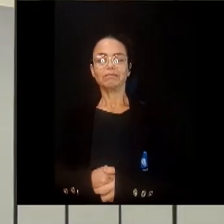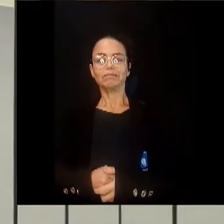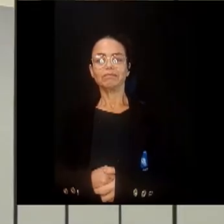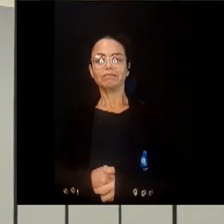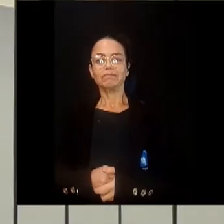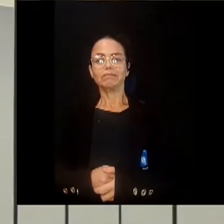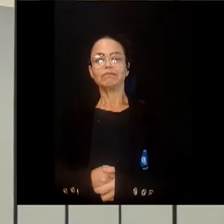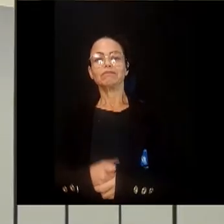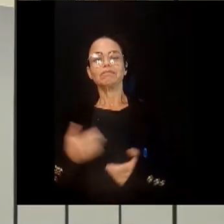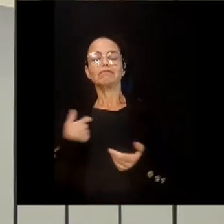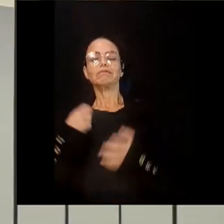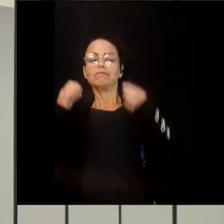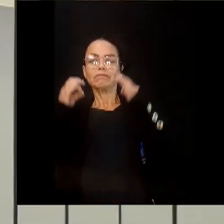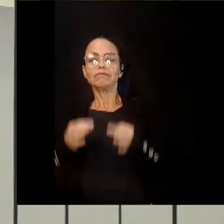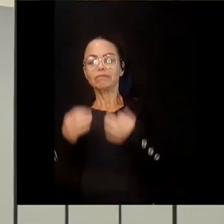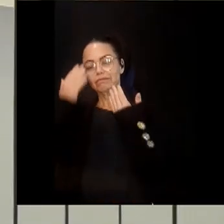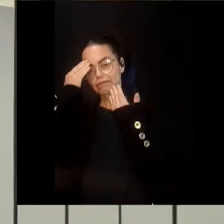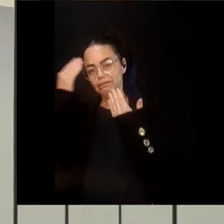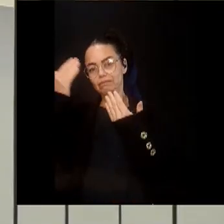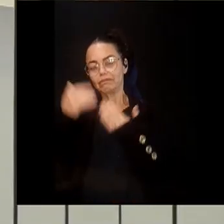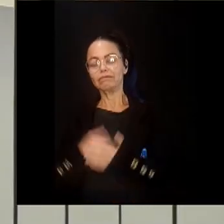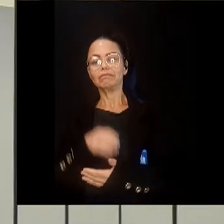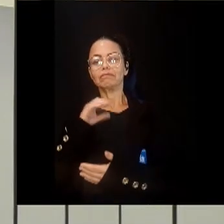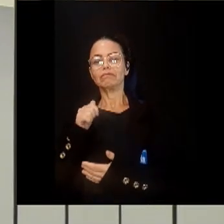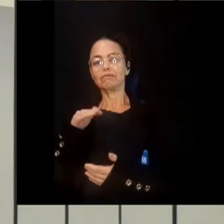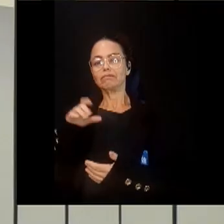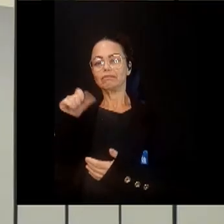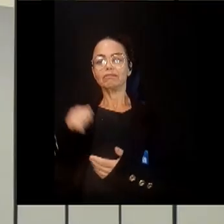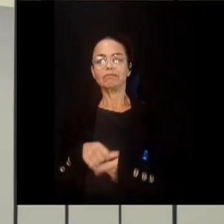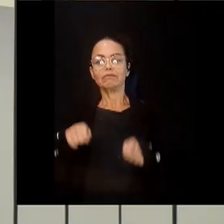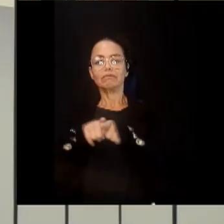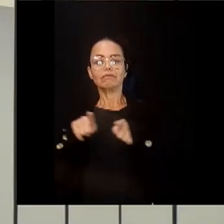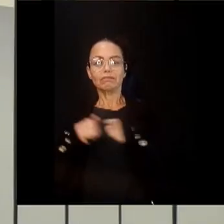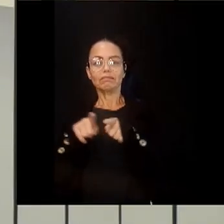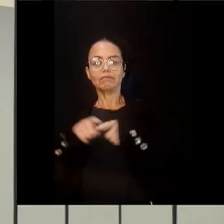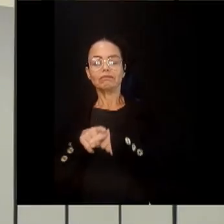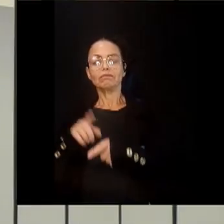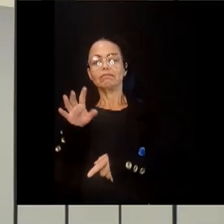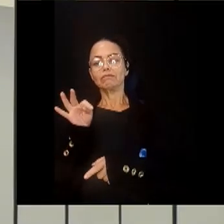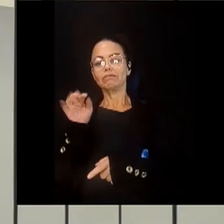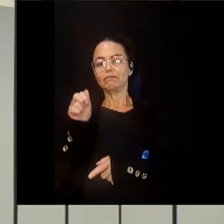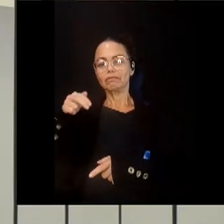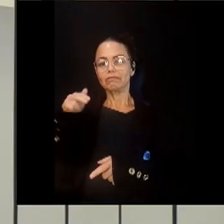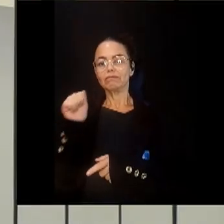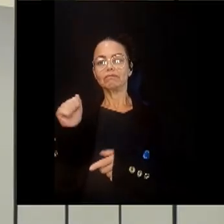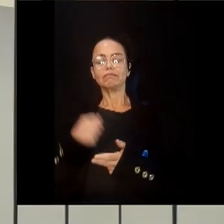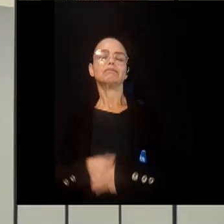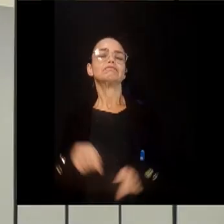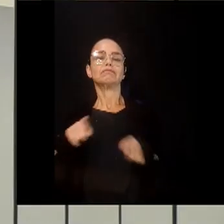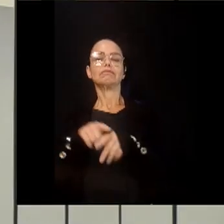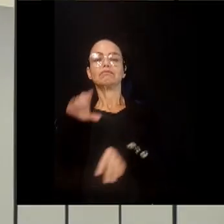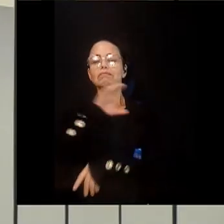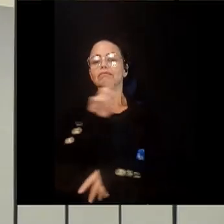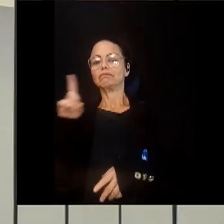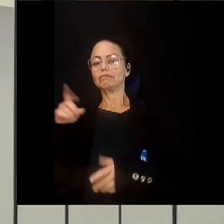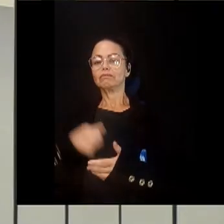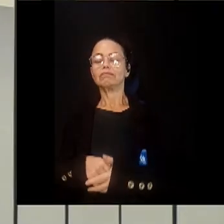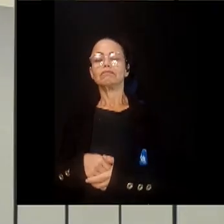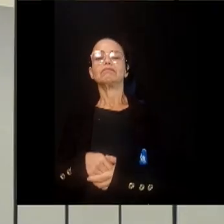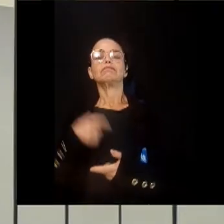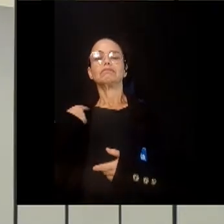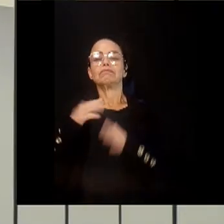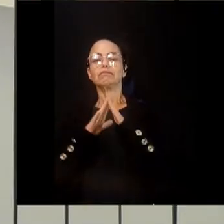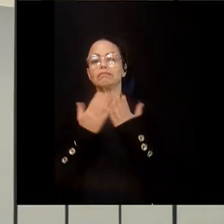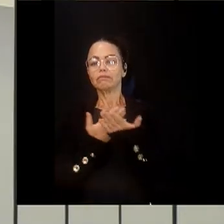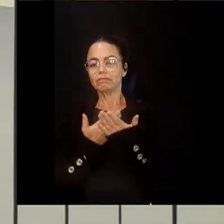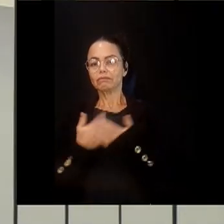Tá certo, muito obrigado Camila Borges e também a Tainá Ujimori, que é coordenadora do Ceprocamp, pela